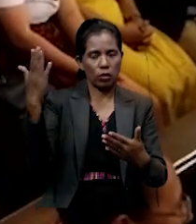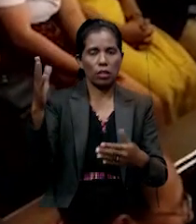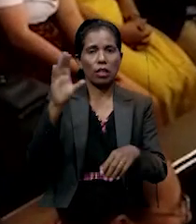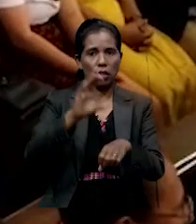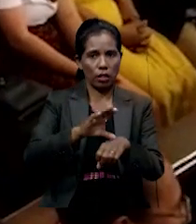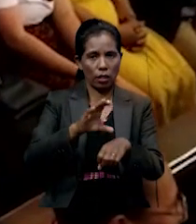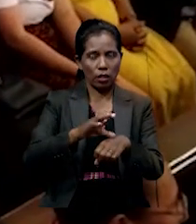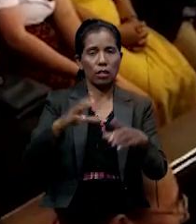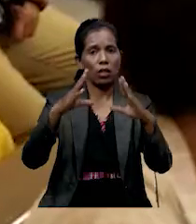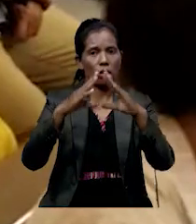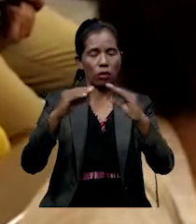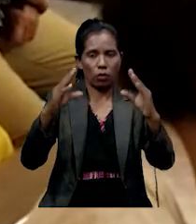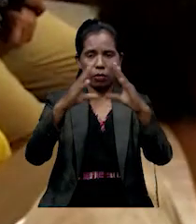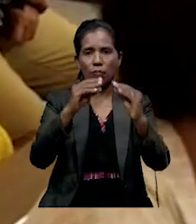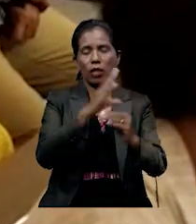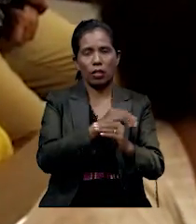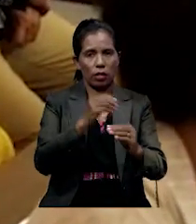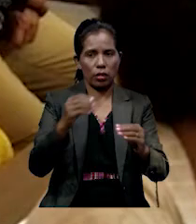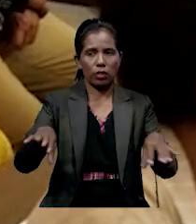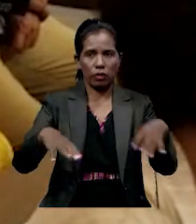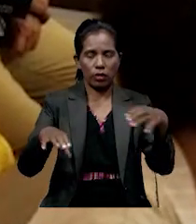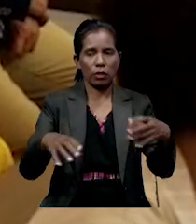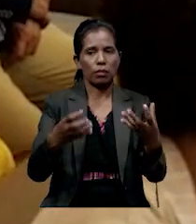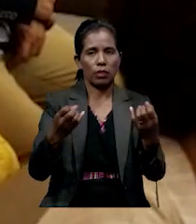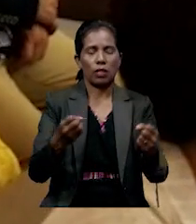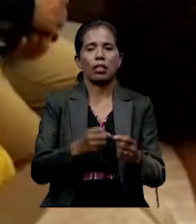que iha serviço barak nebe líder nacional ne tenki halao.